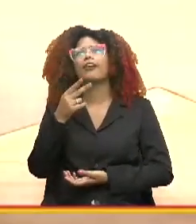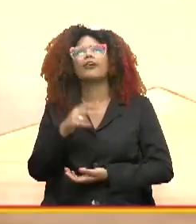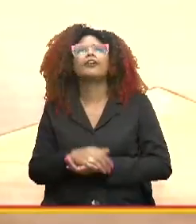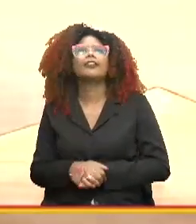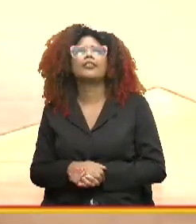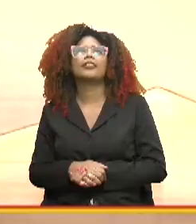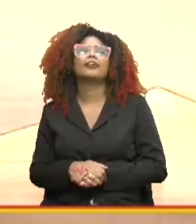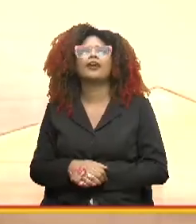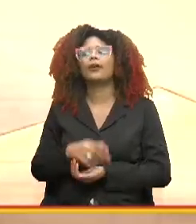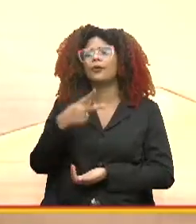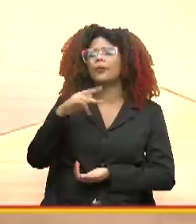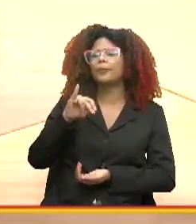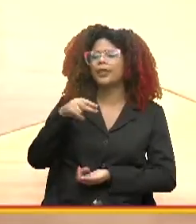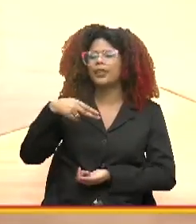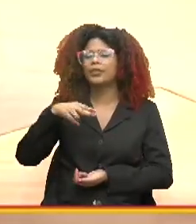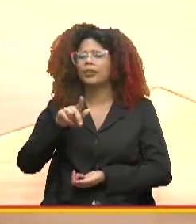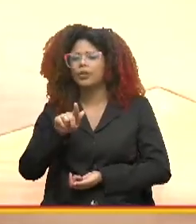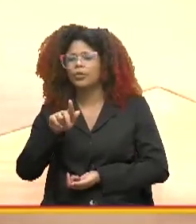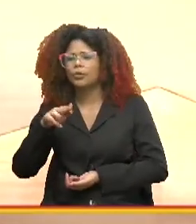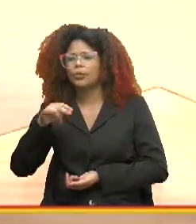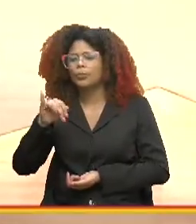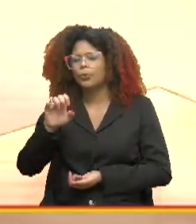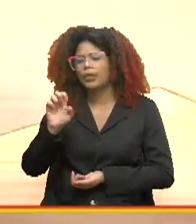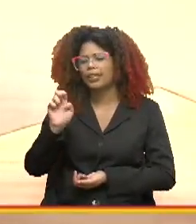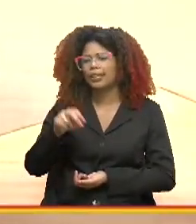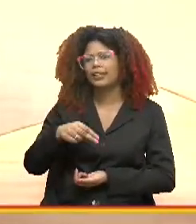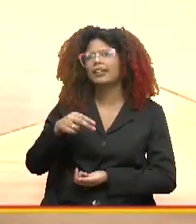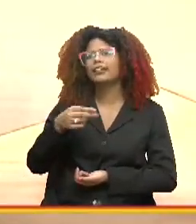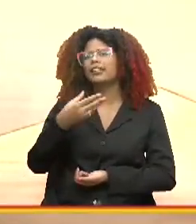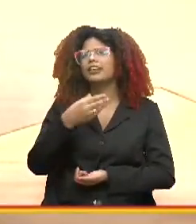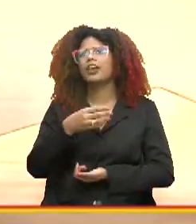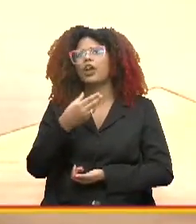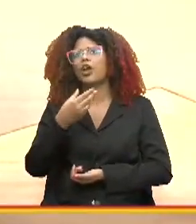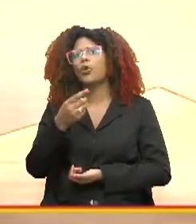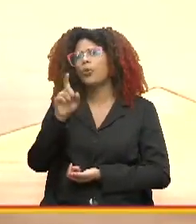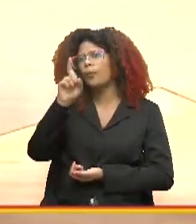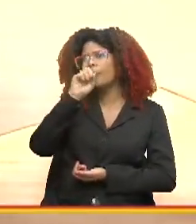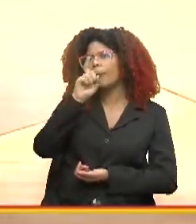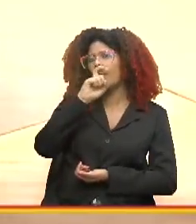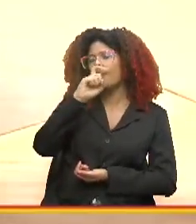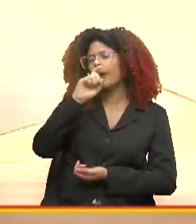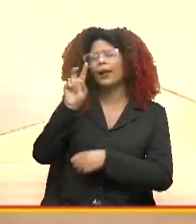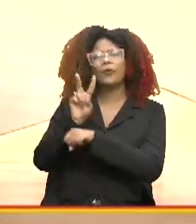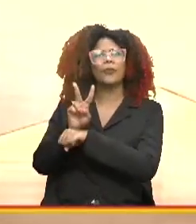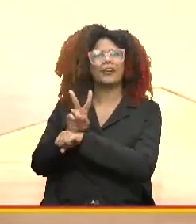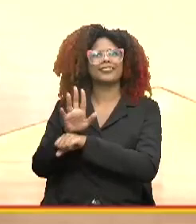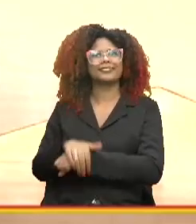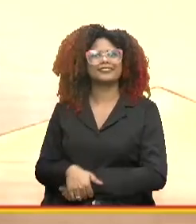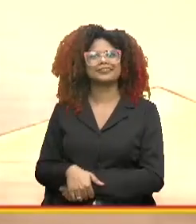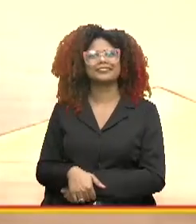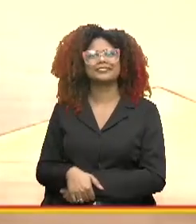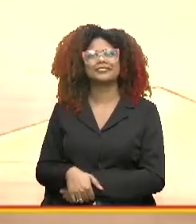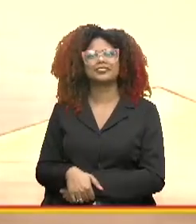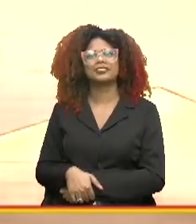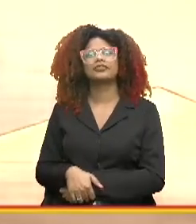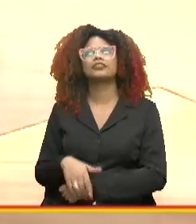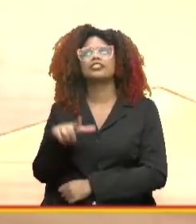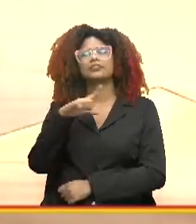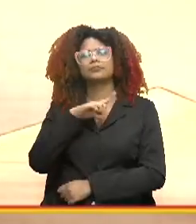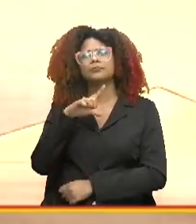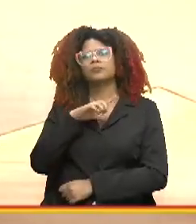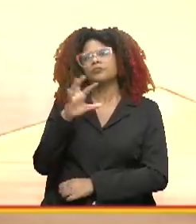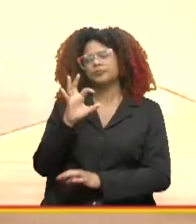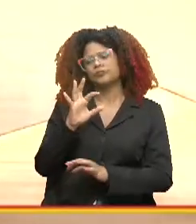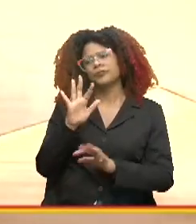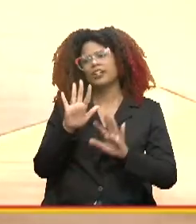engolir o macho que saco filho e aí mas ele tem isso por exemplo tem Alguns despreparos ainda dentro